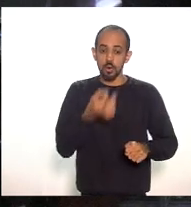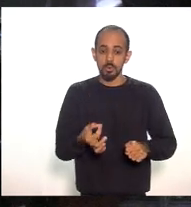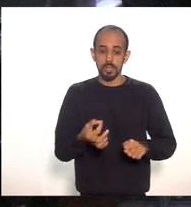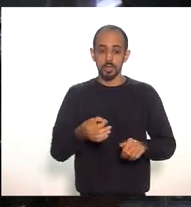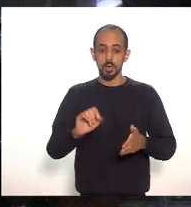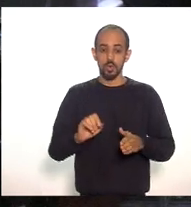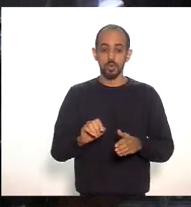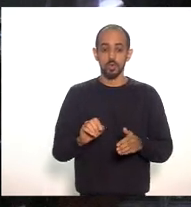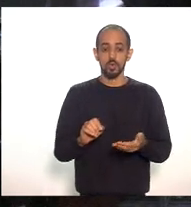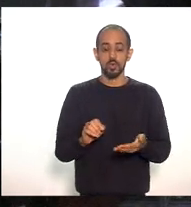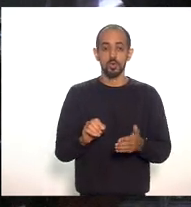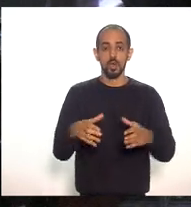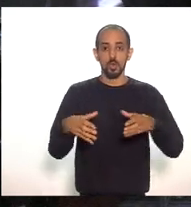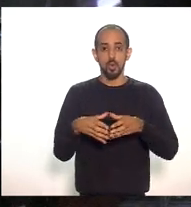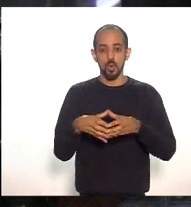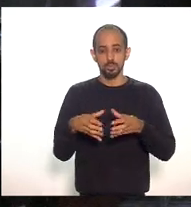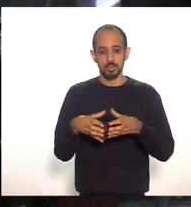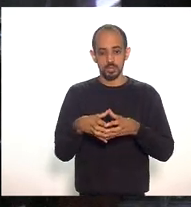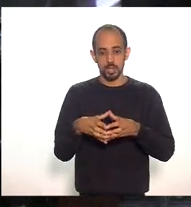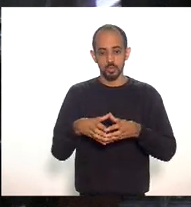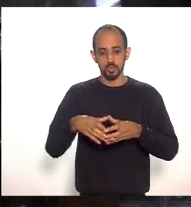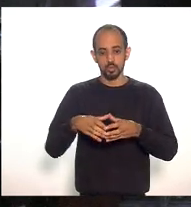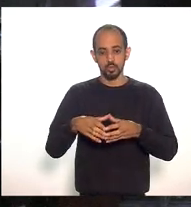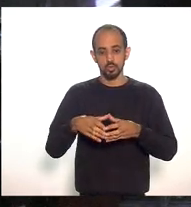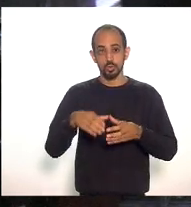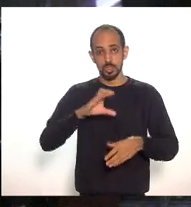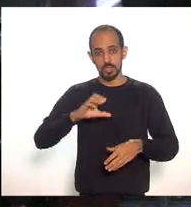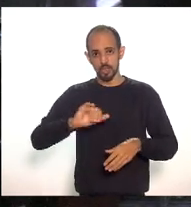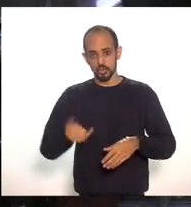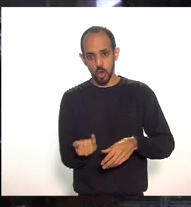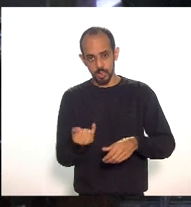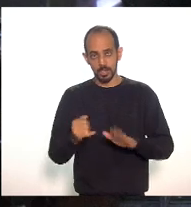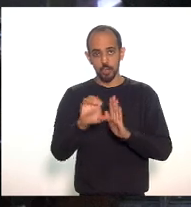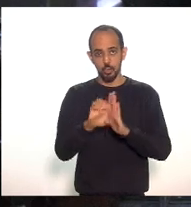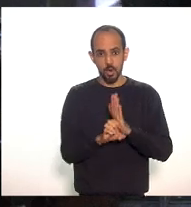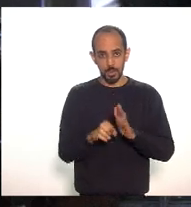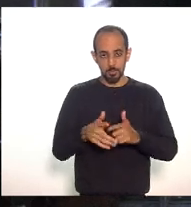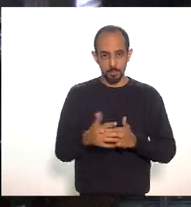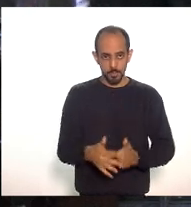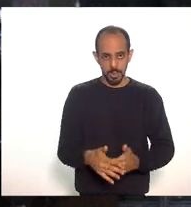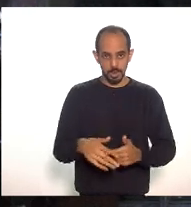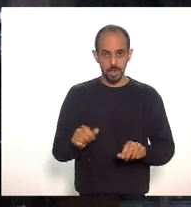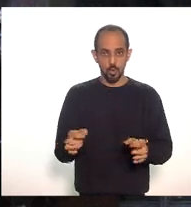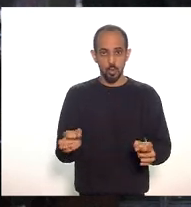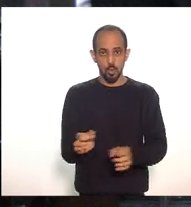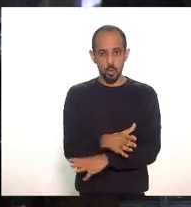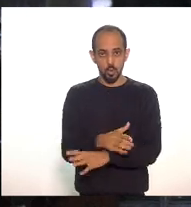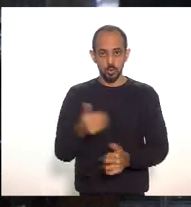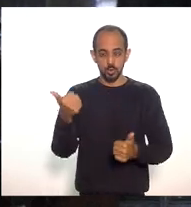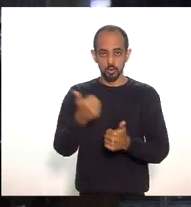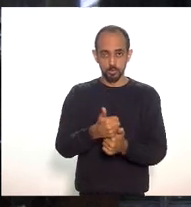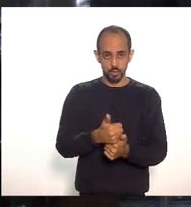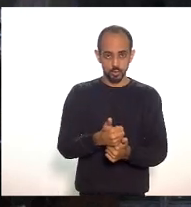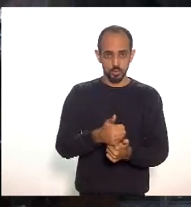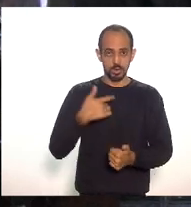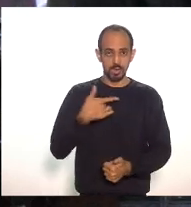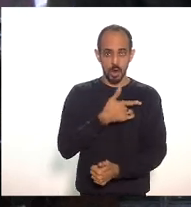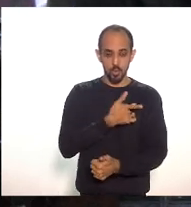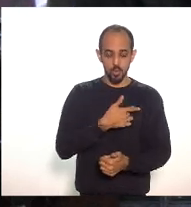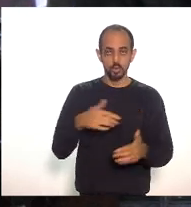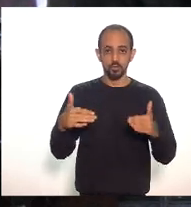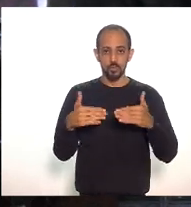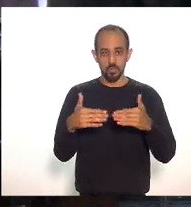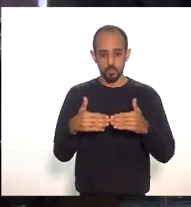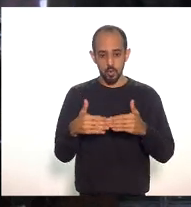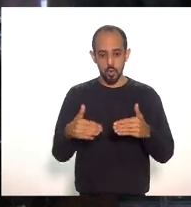da comissão de concessão desses pela condicionalidade com emendas concluído por substitutivo saúde favorável